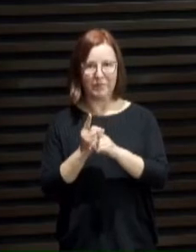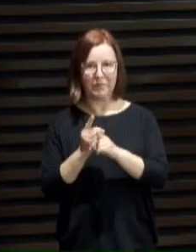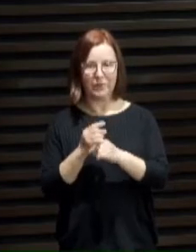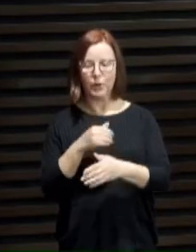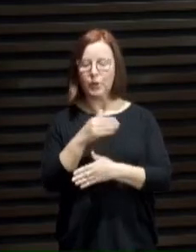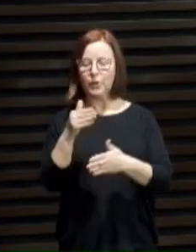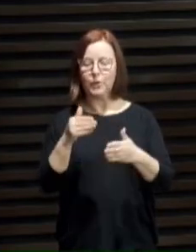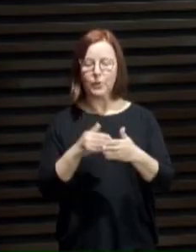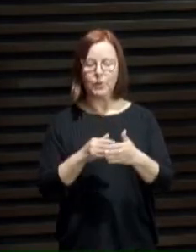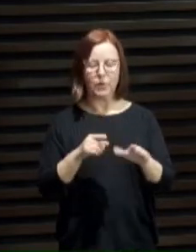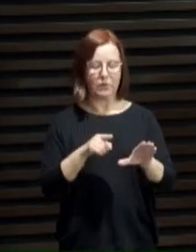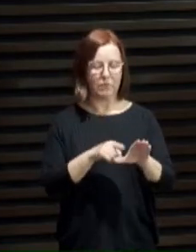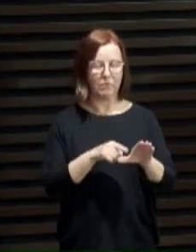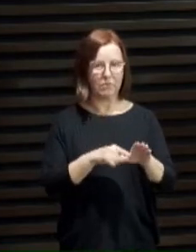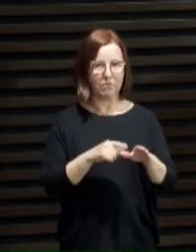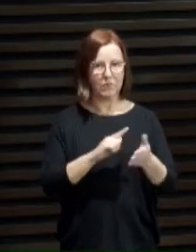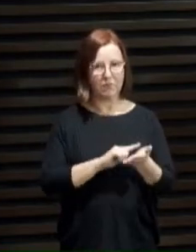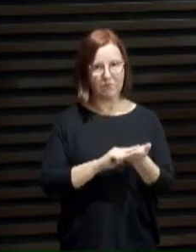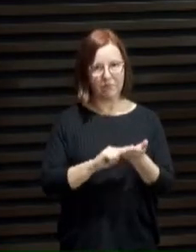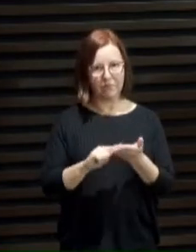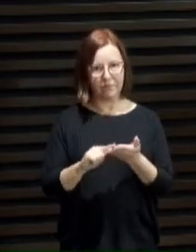limpos,